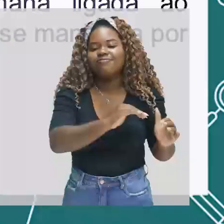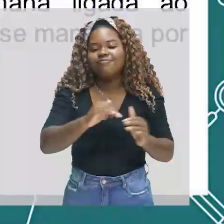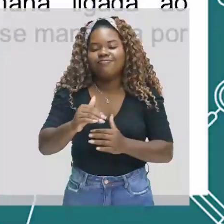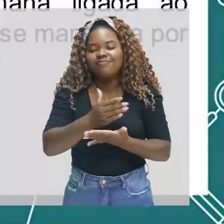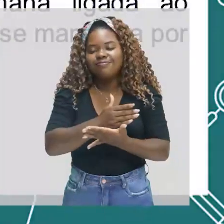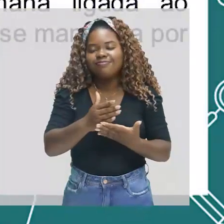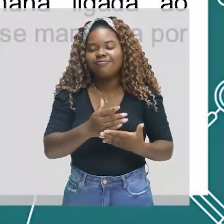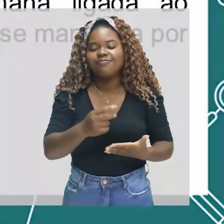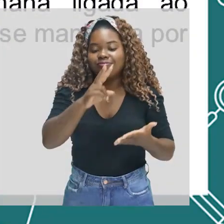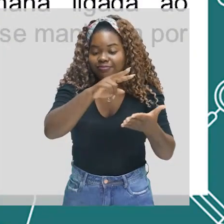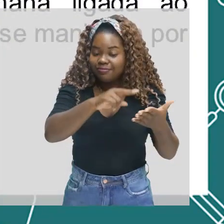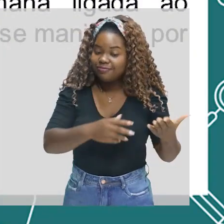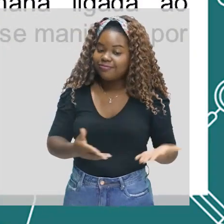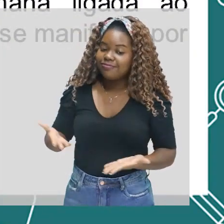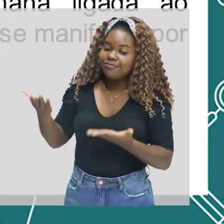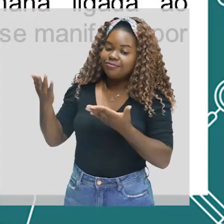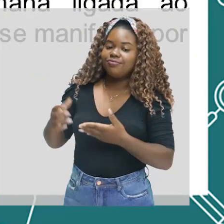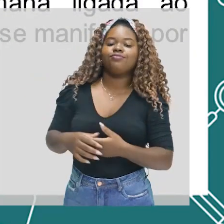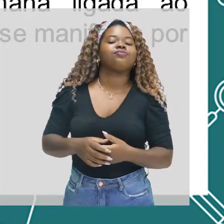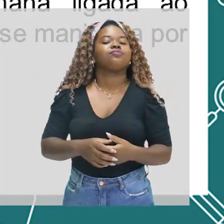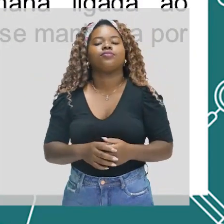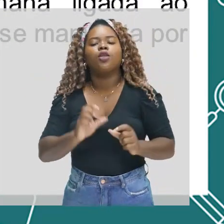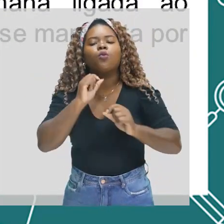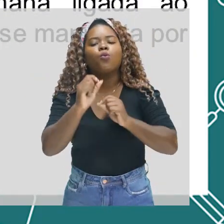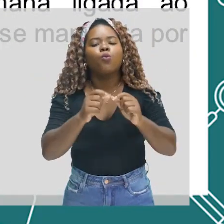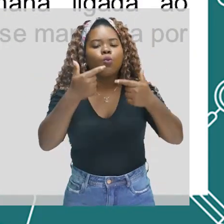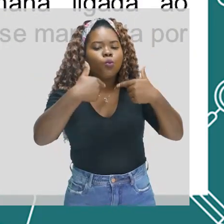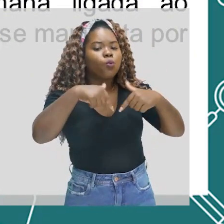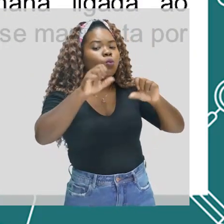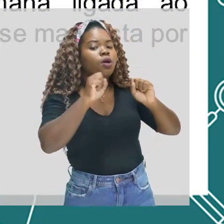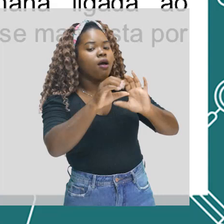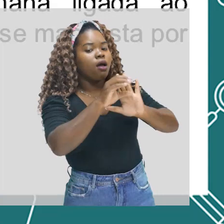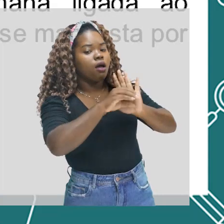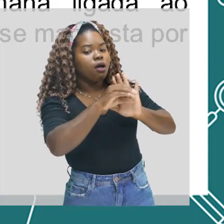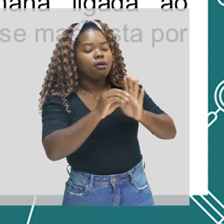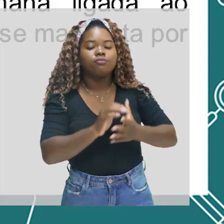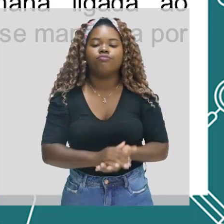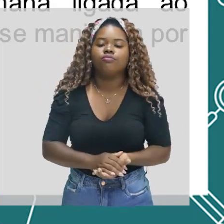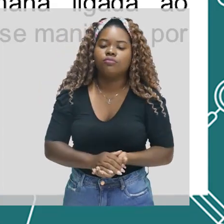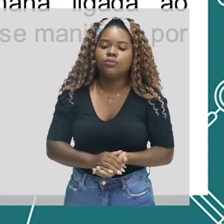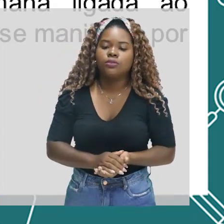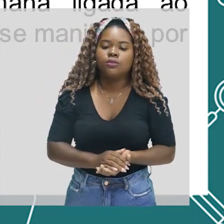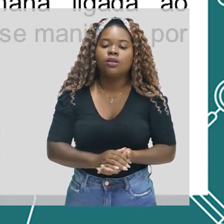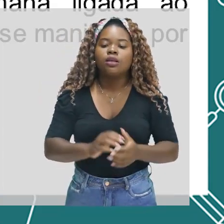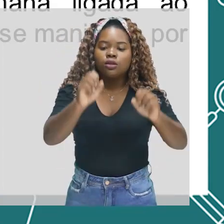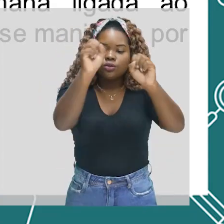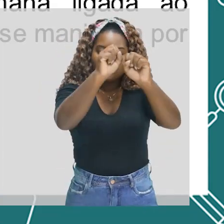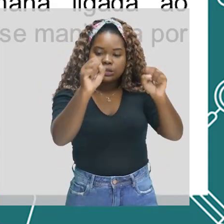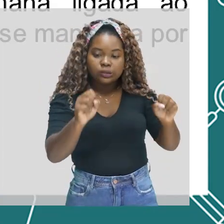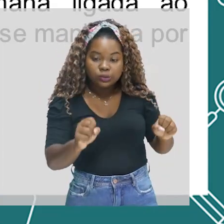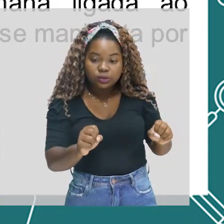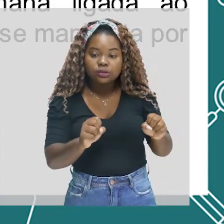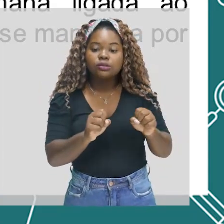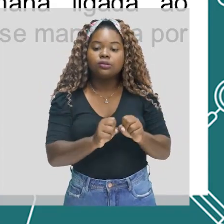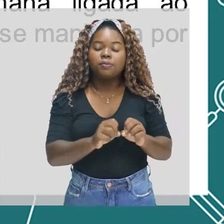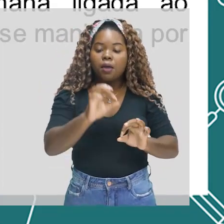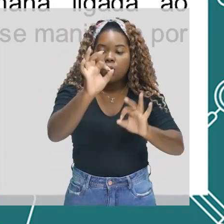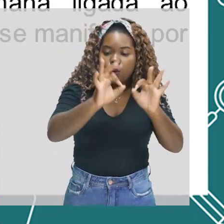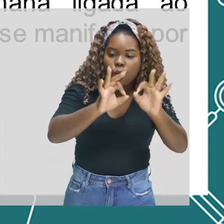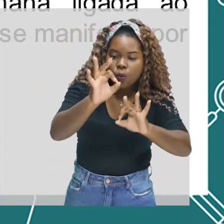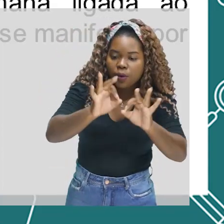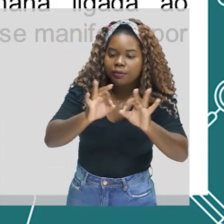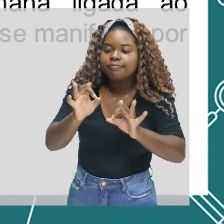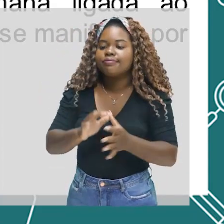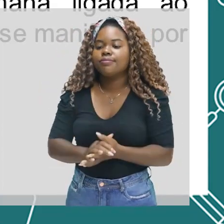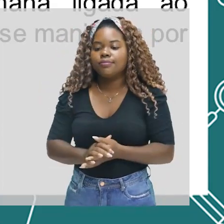Então, a linguagem é todo o sistema organizado de sinais que servem como meio de comunicação